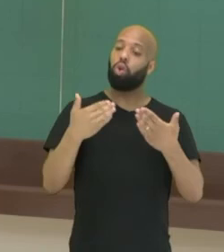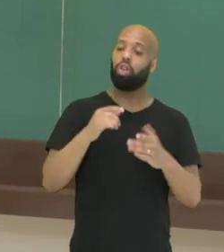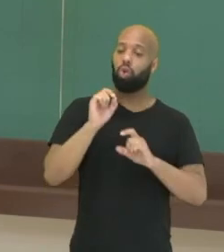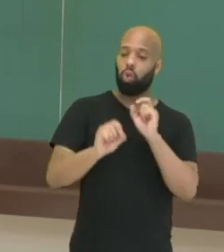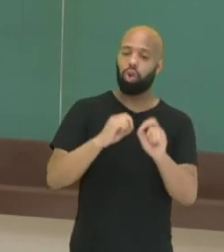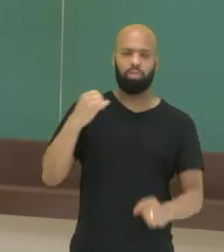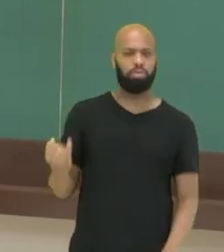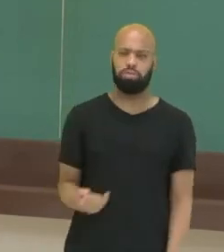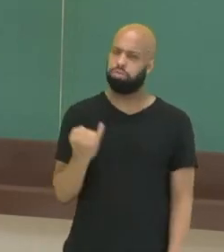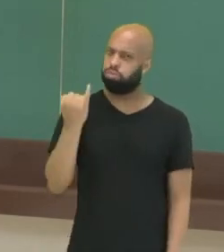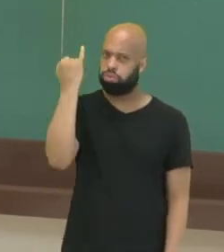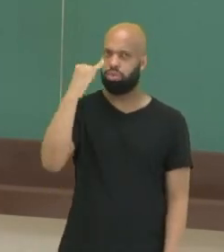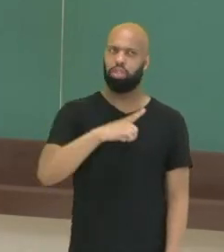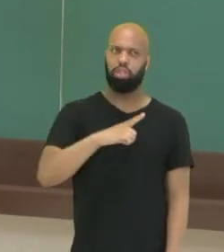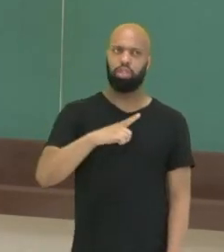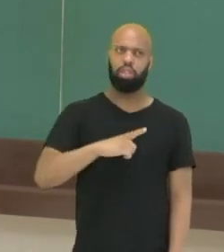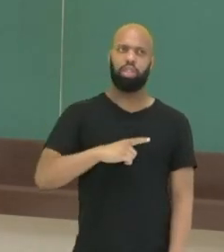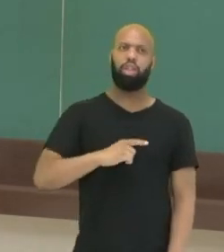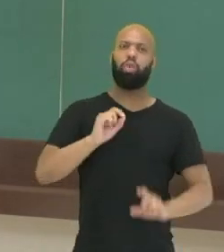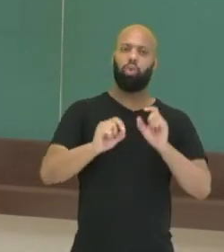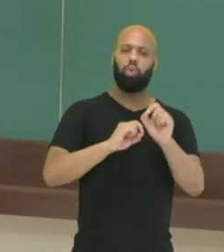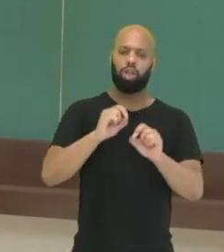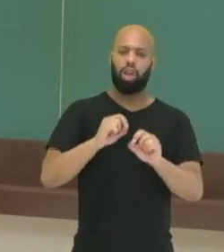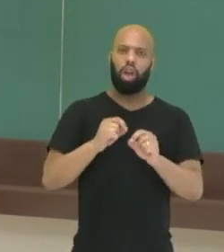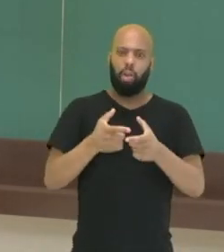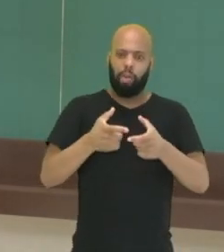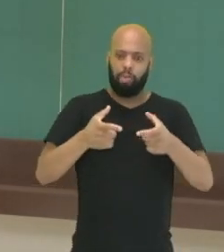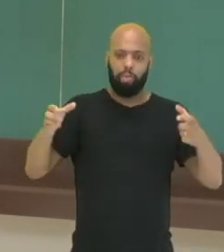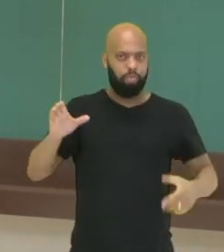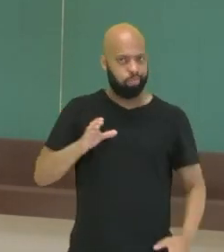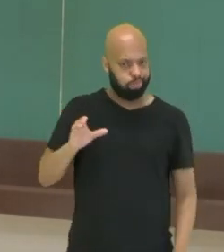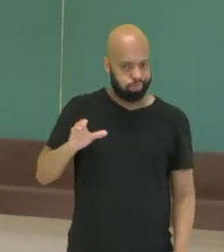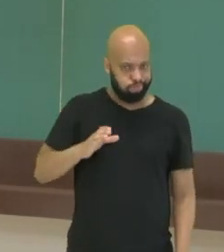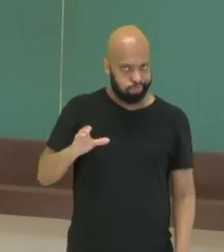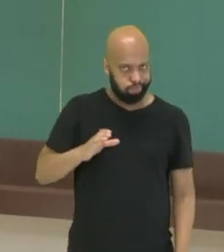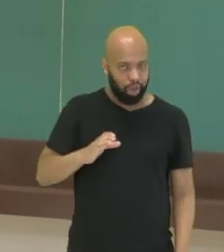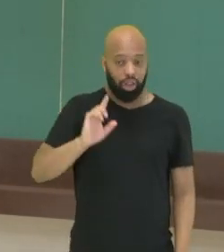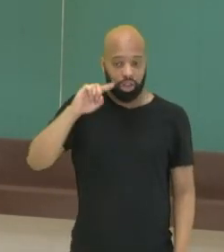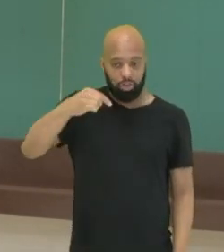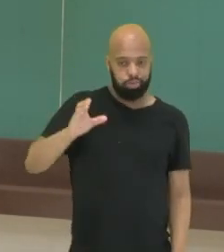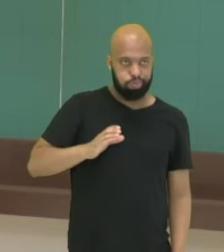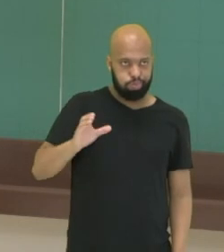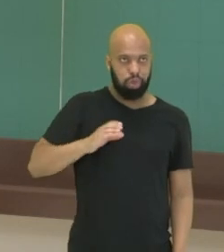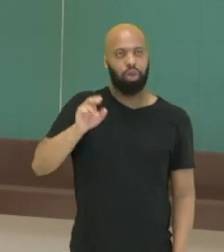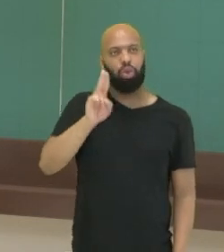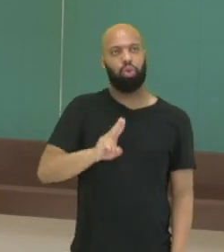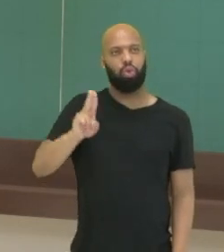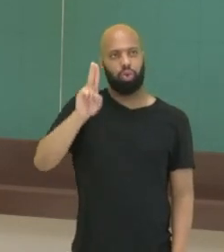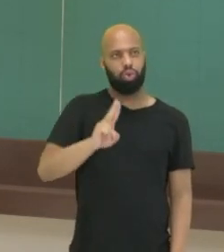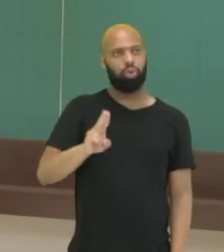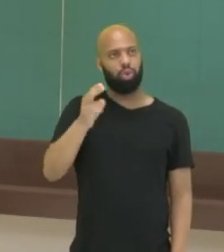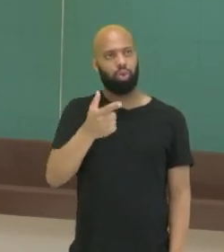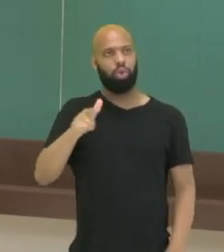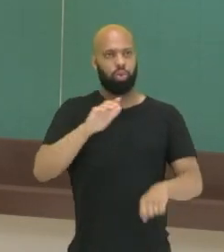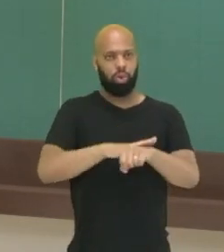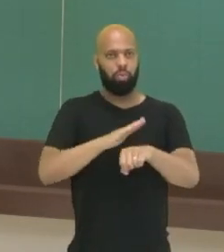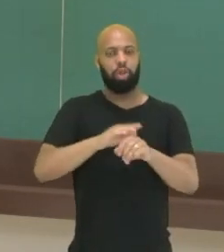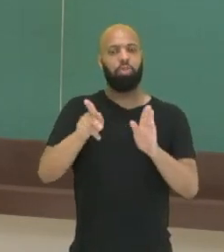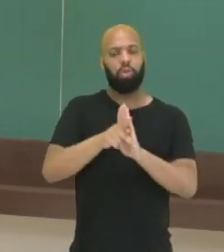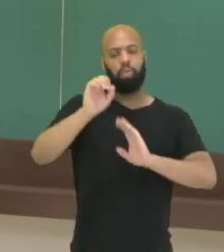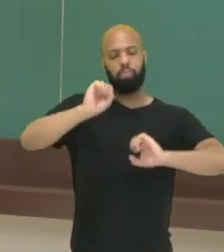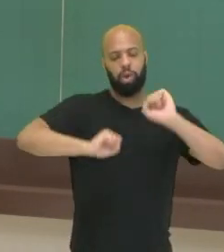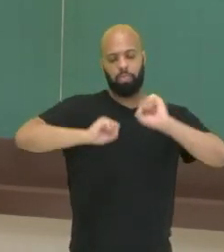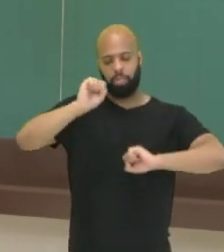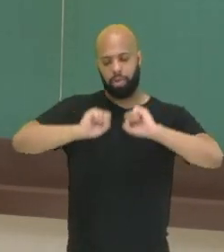atividade importantíssima que acumulou riquezas e mais tarde essas riquezas foram utilizadas ali na